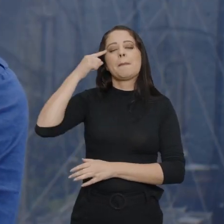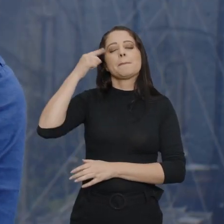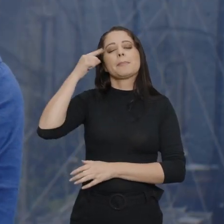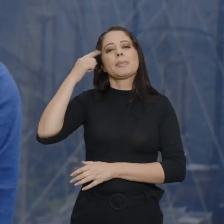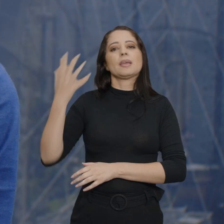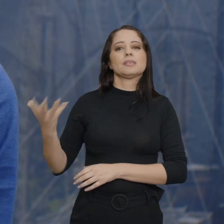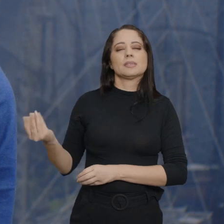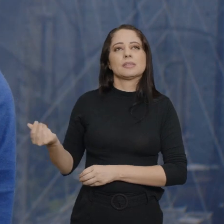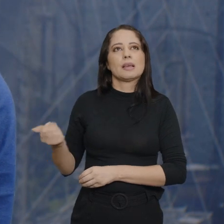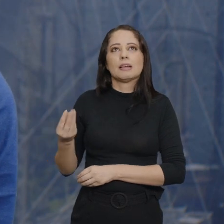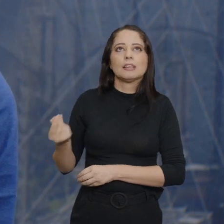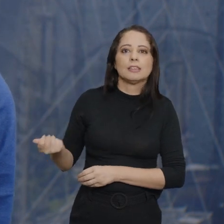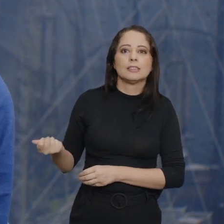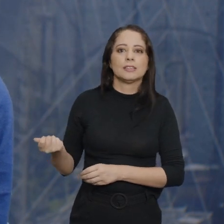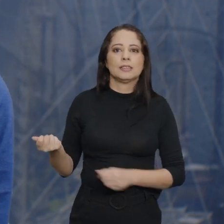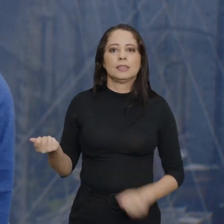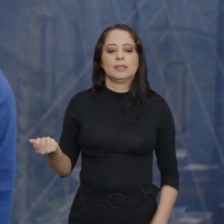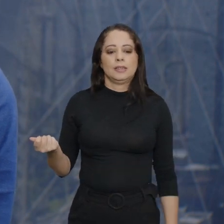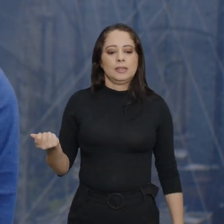for pensar,